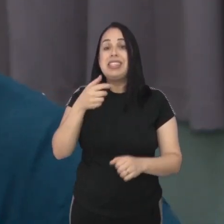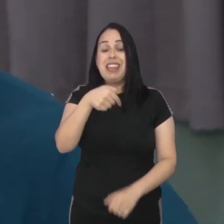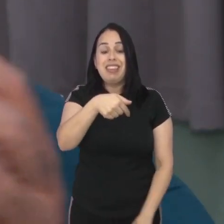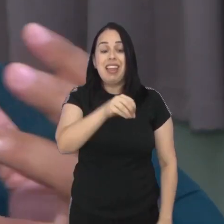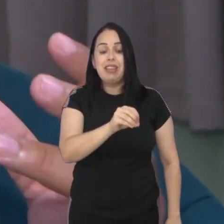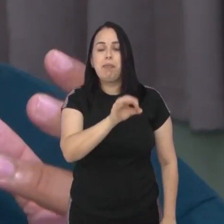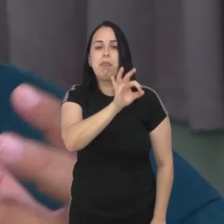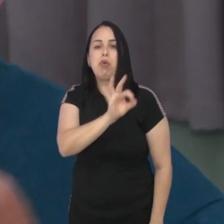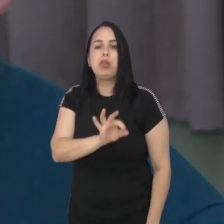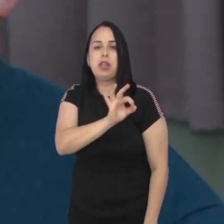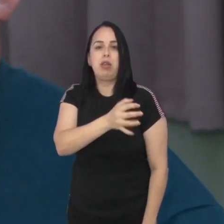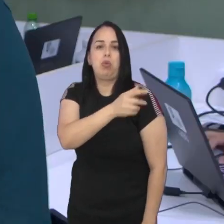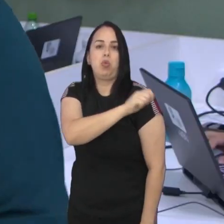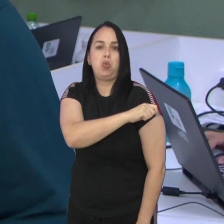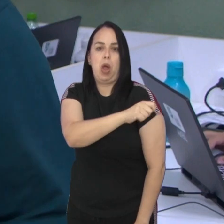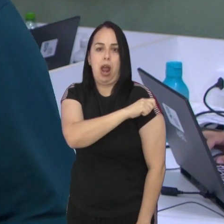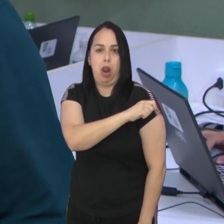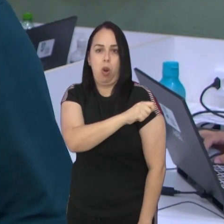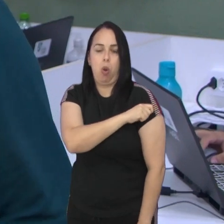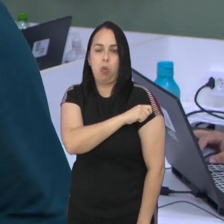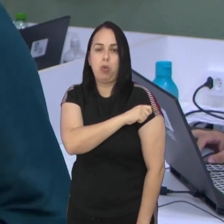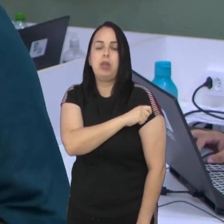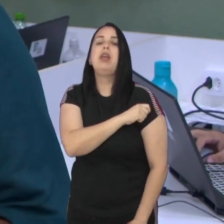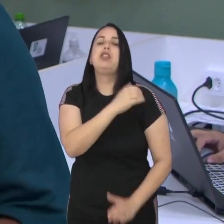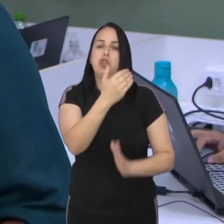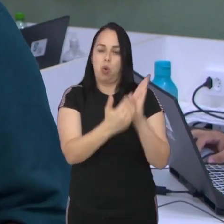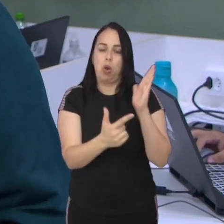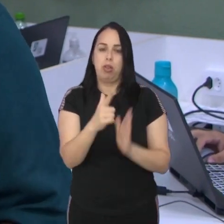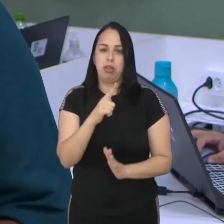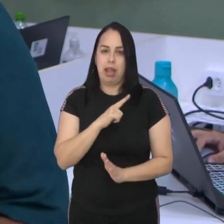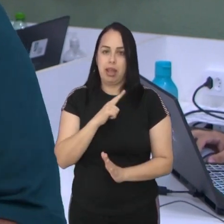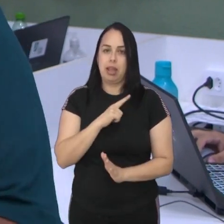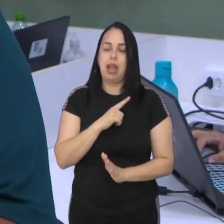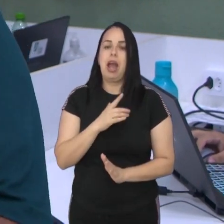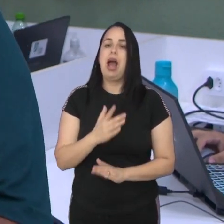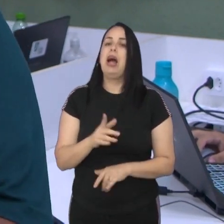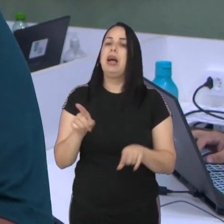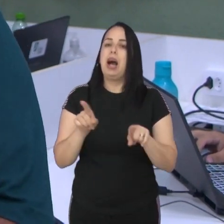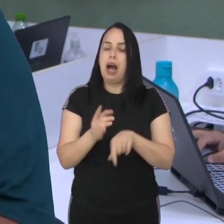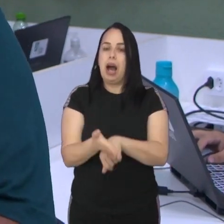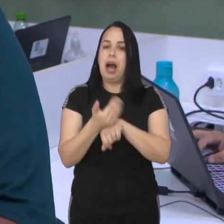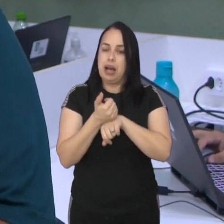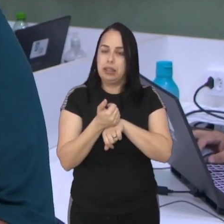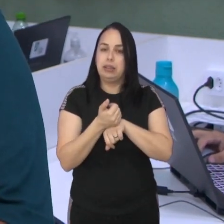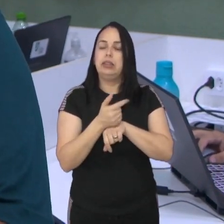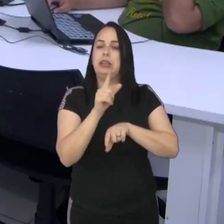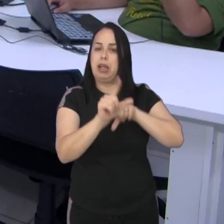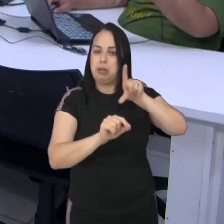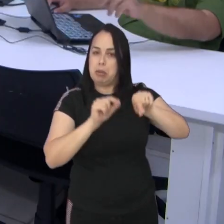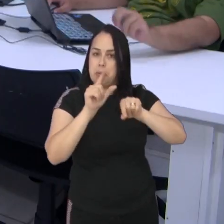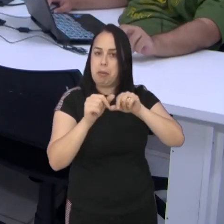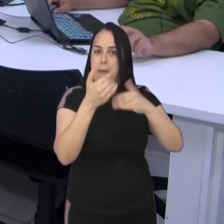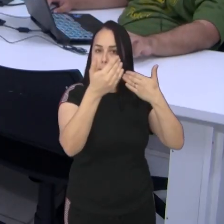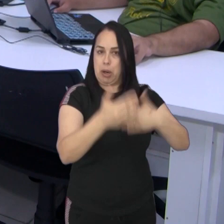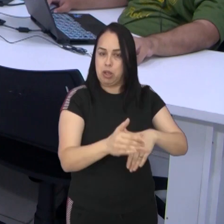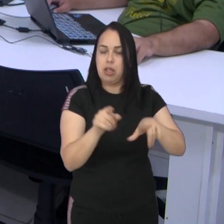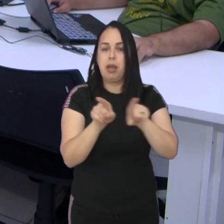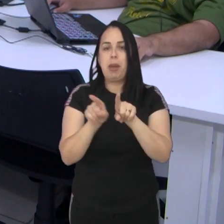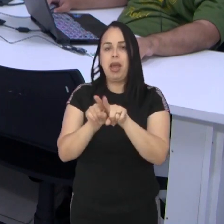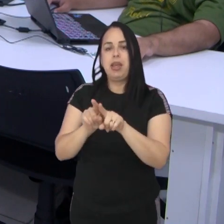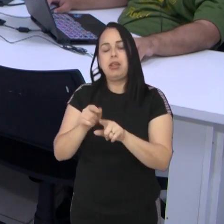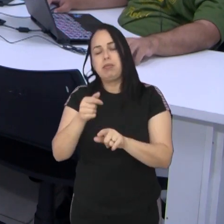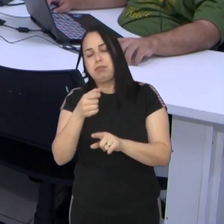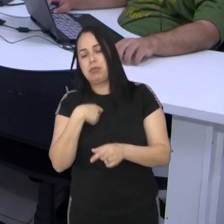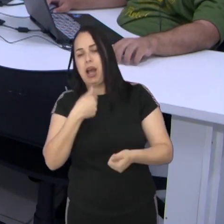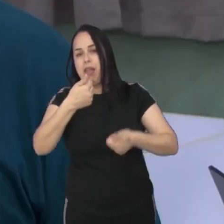dos alunos são bolsistas. Todos passam por um processo seletivo e é feita uma análise da condição